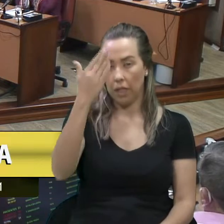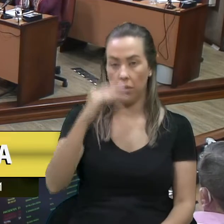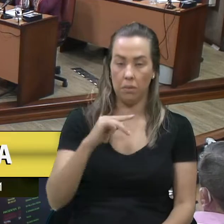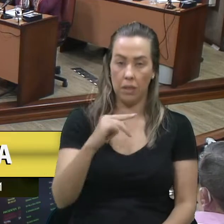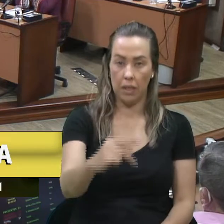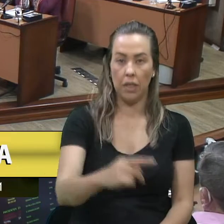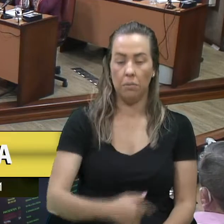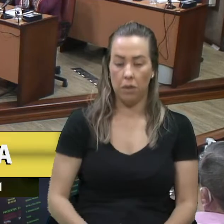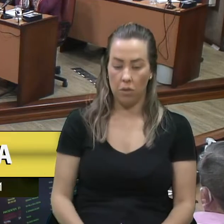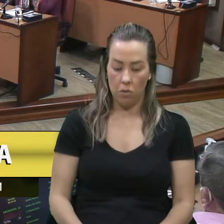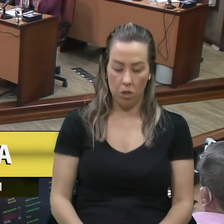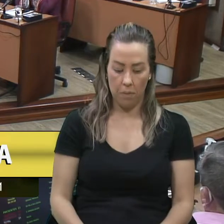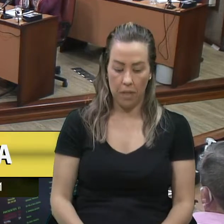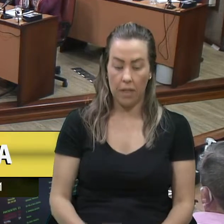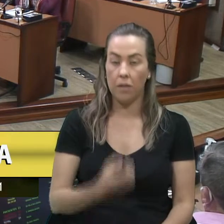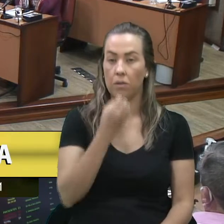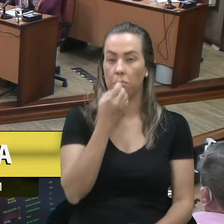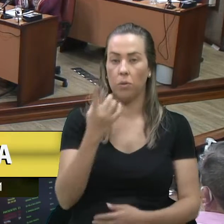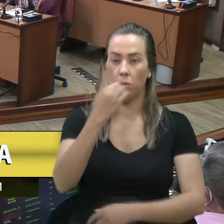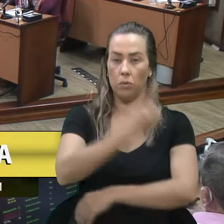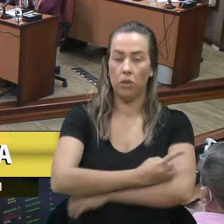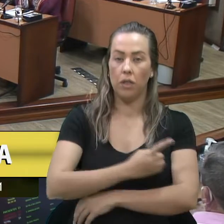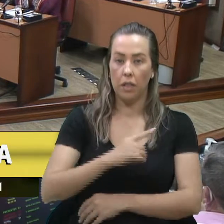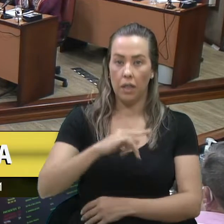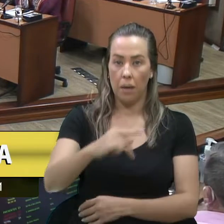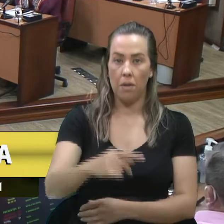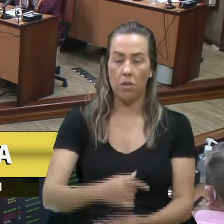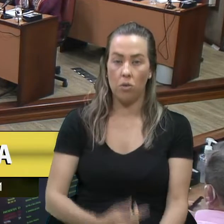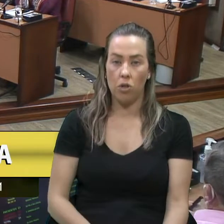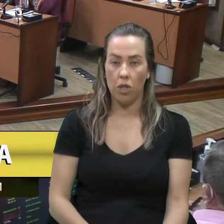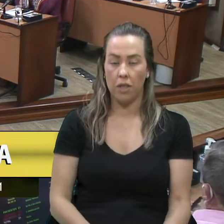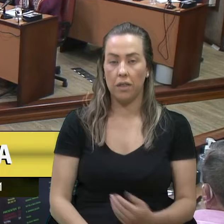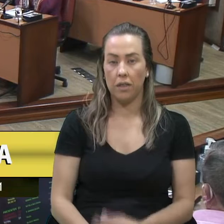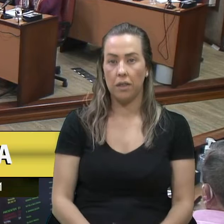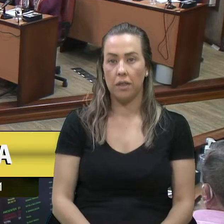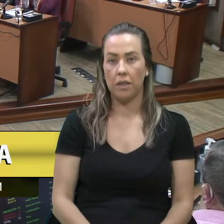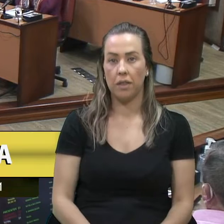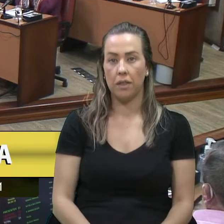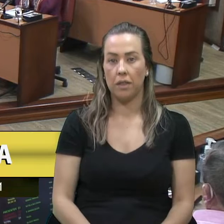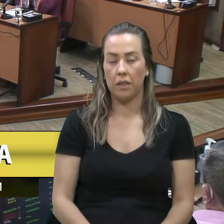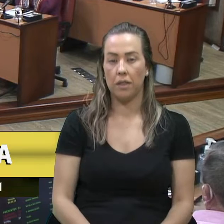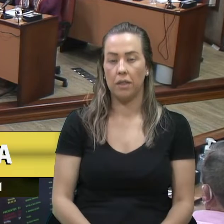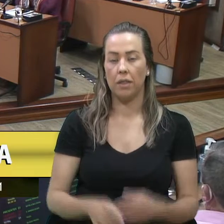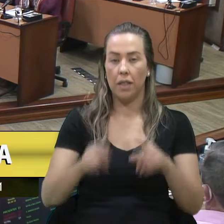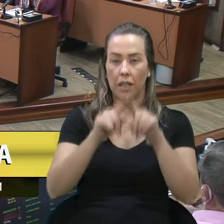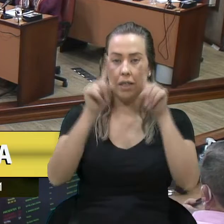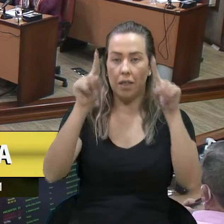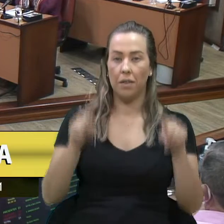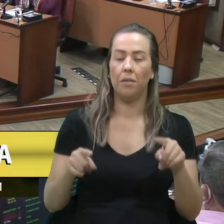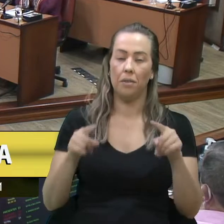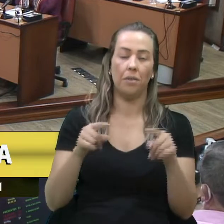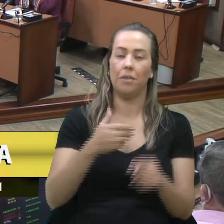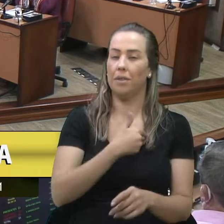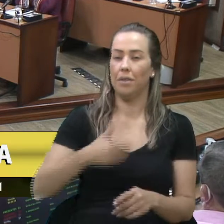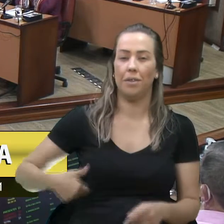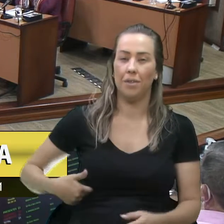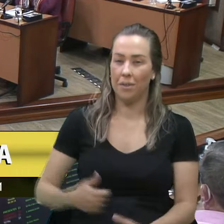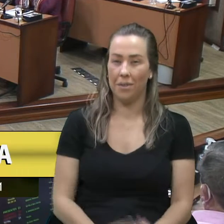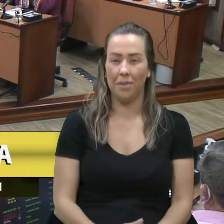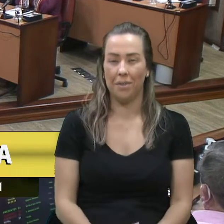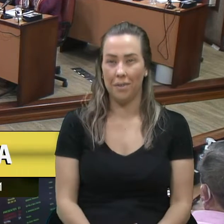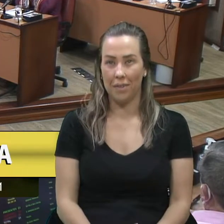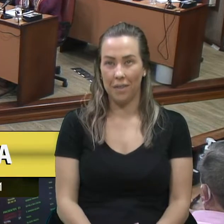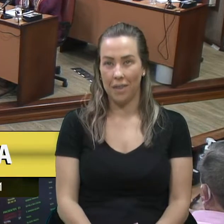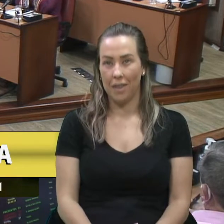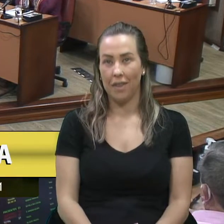presidente. Bom dia aos presentes, funcionários públicos e demais colegas. Bom,